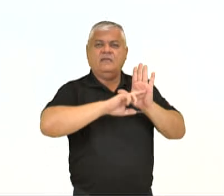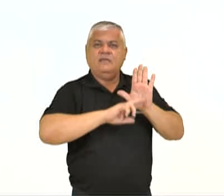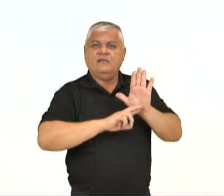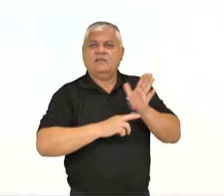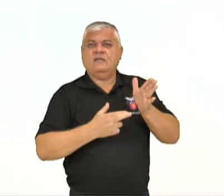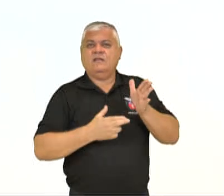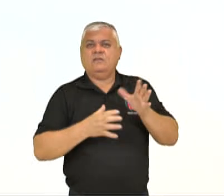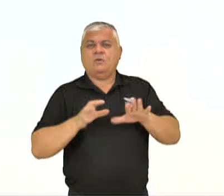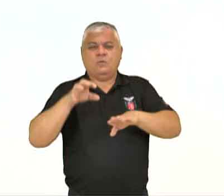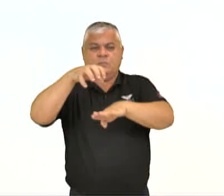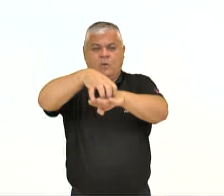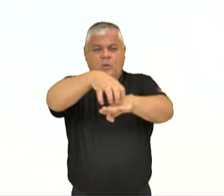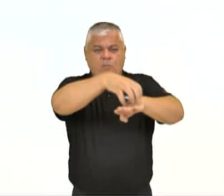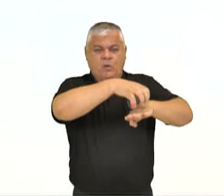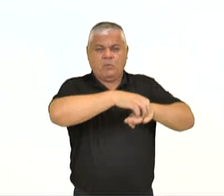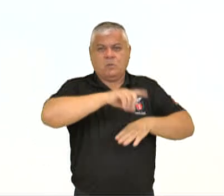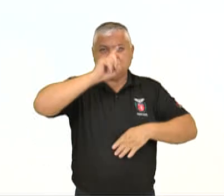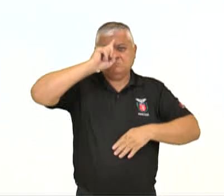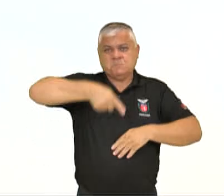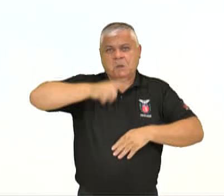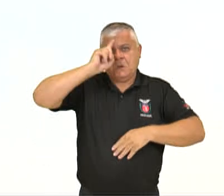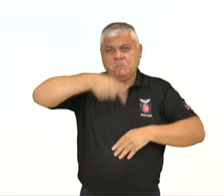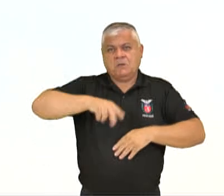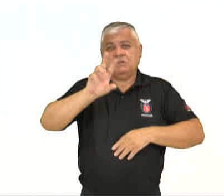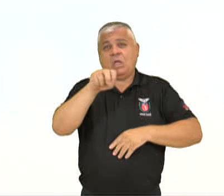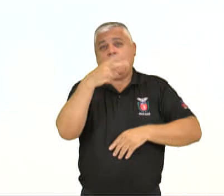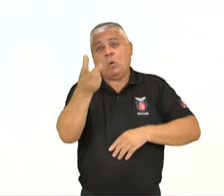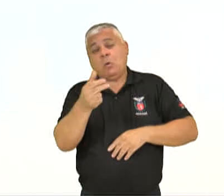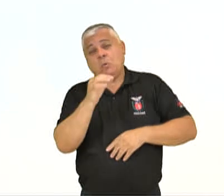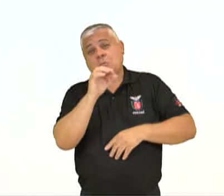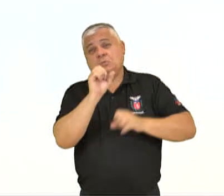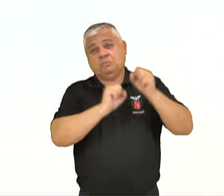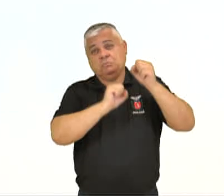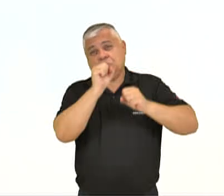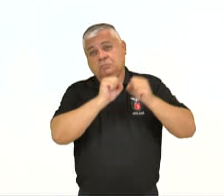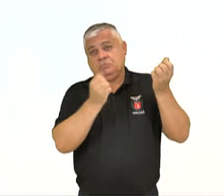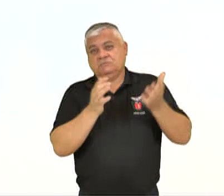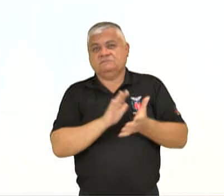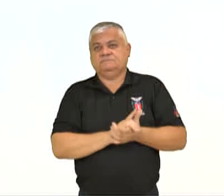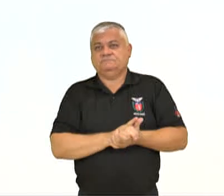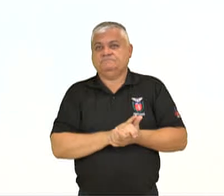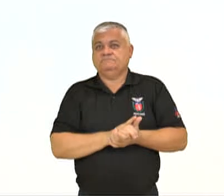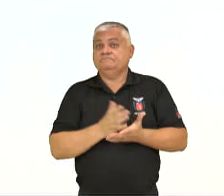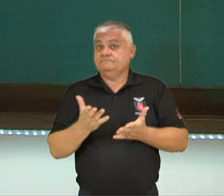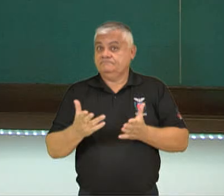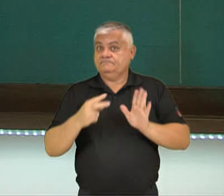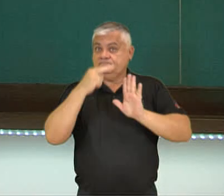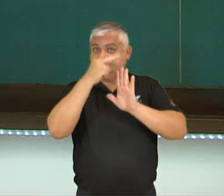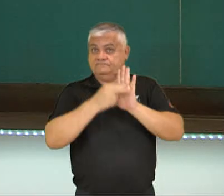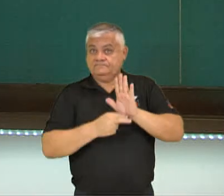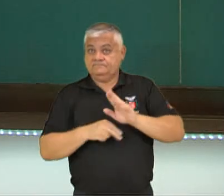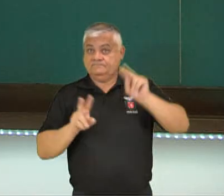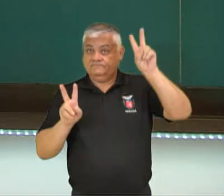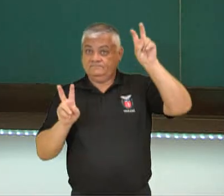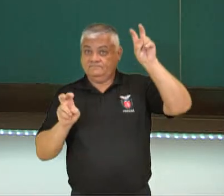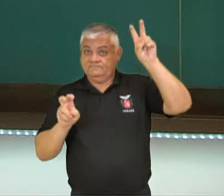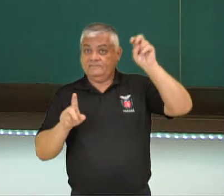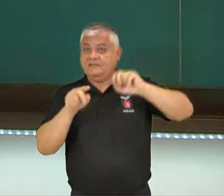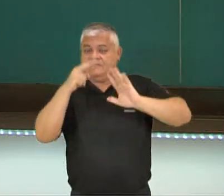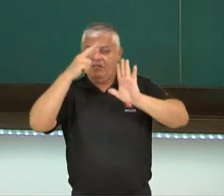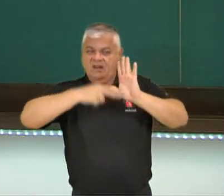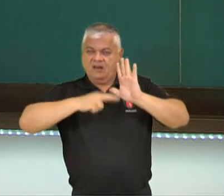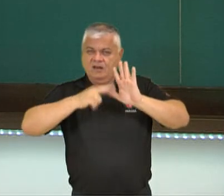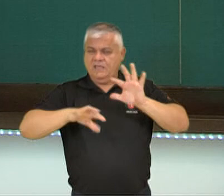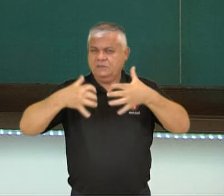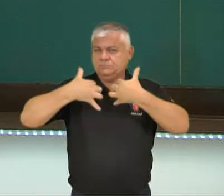e monopólios estatais ou corporativos. Bom, nós temos essa frase, eu quero que vocês